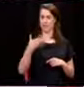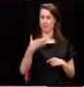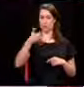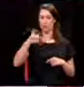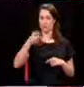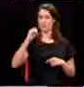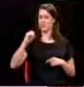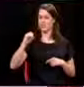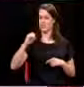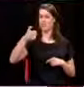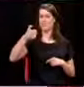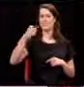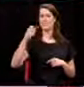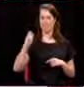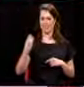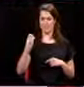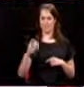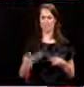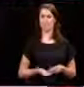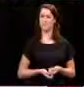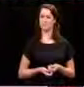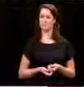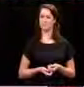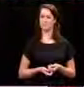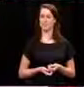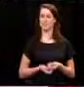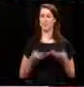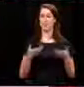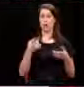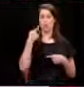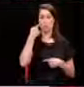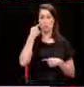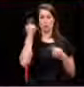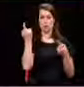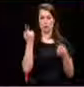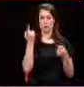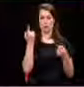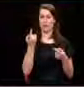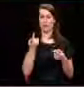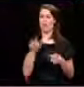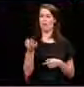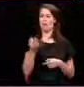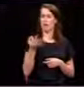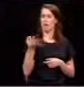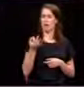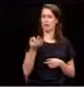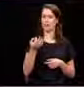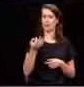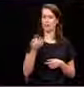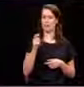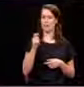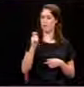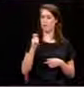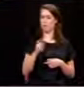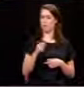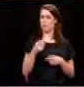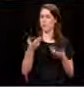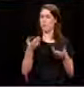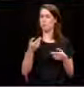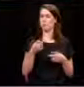21715-0053. Ora, temos então a apresentação daquele que é de facto, Fernando, um momento, eu diria